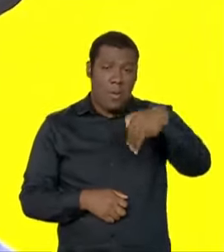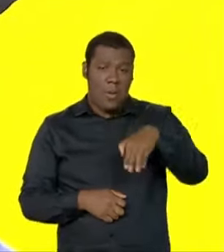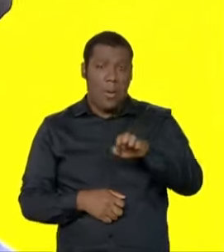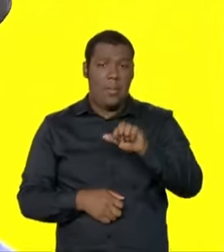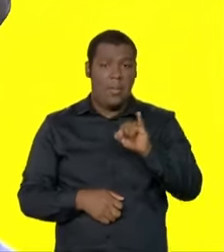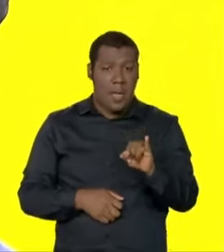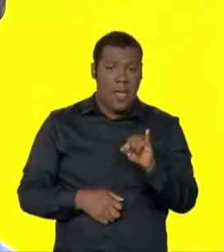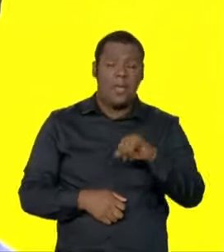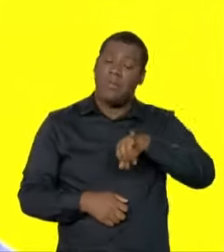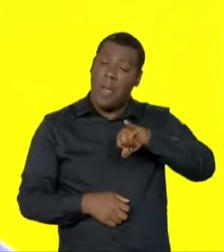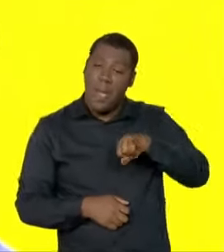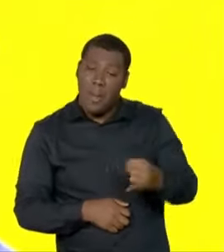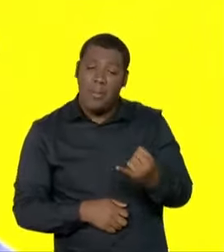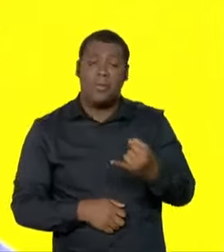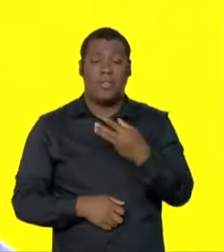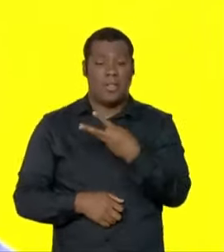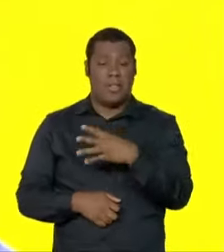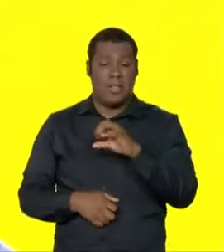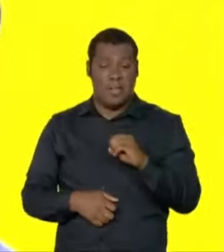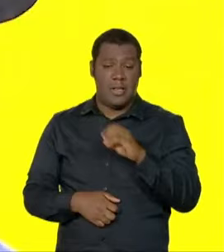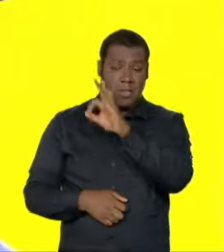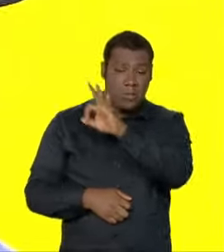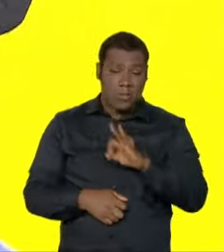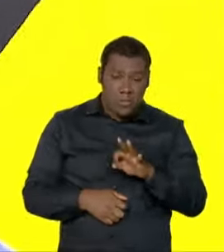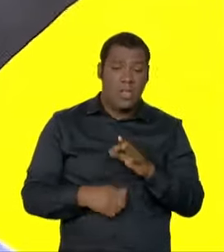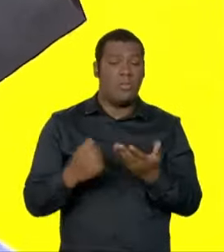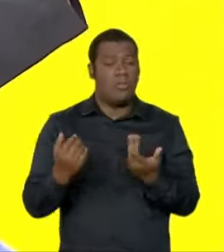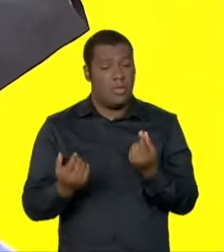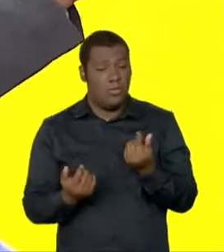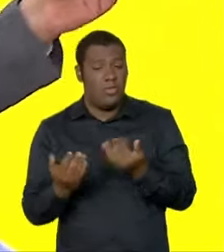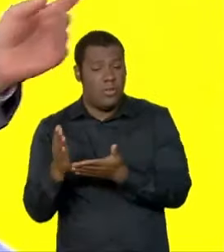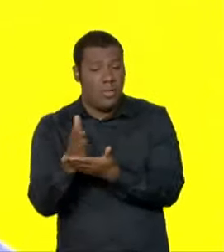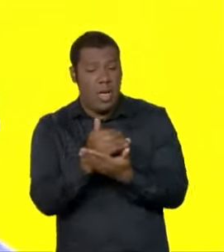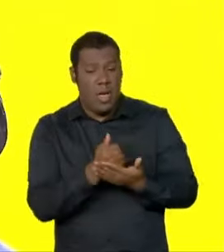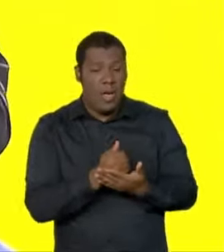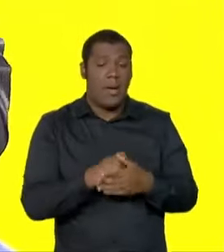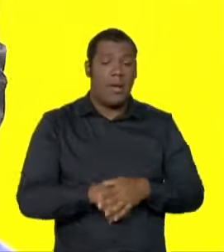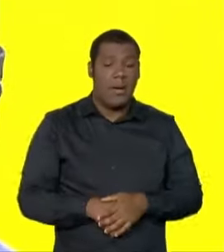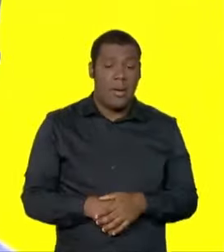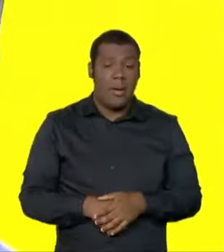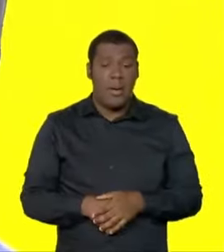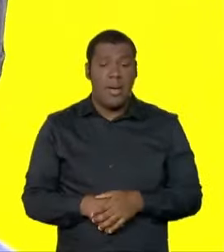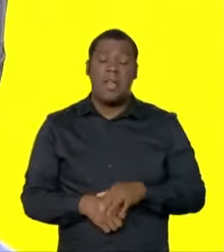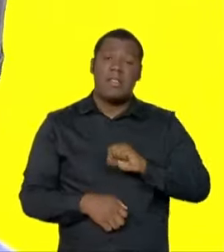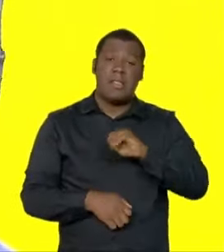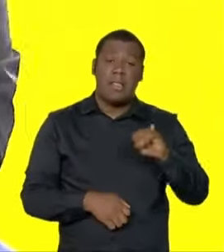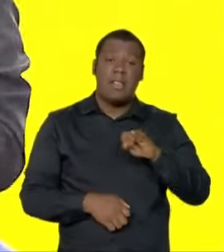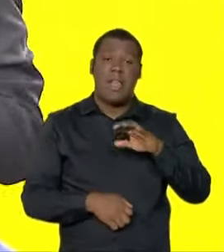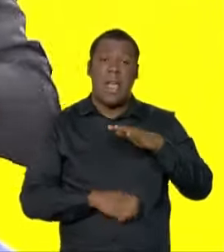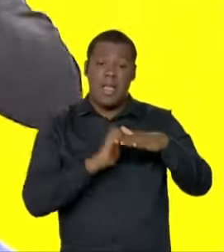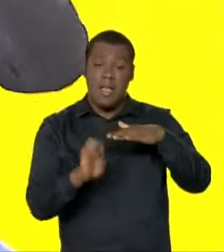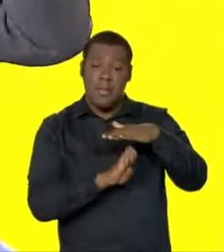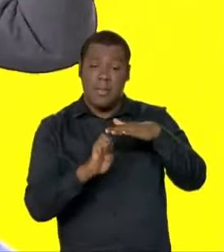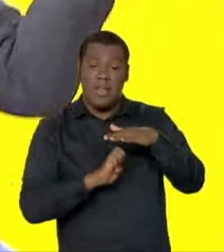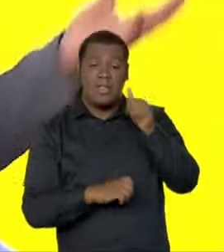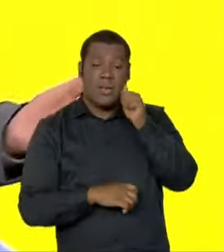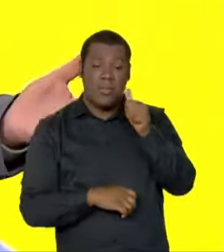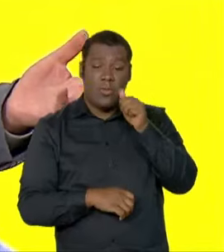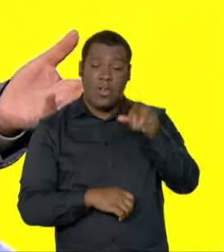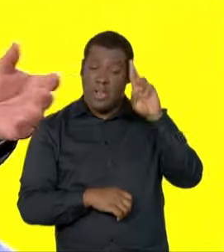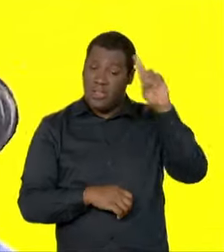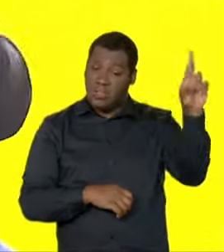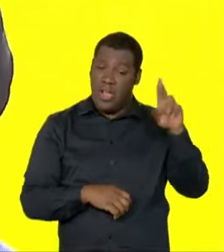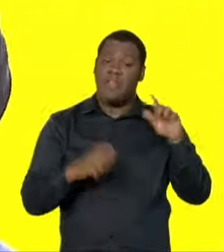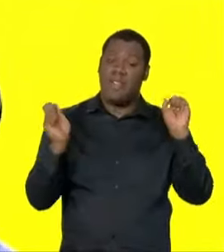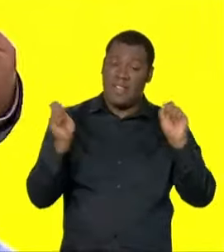ou da sua microempresa, 30% do faturamento do ano passado. Já se a empresa for de mulheres, pode levantar